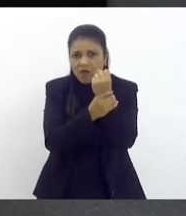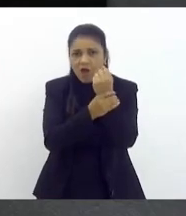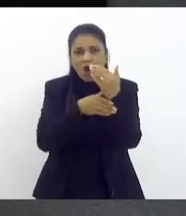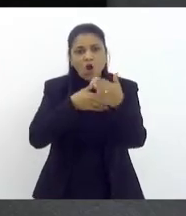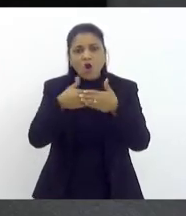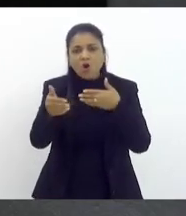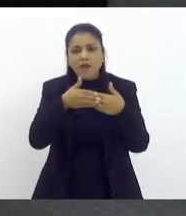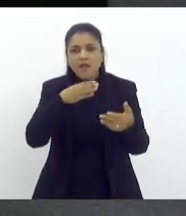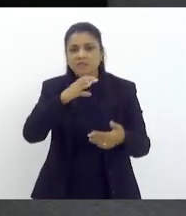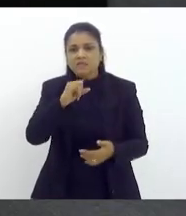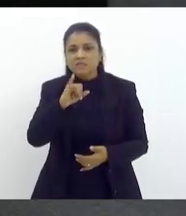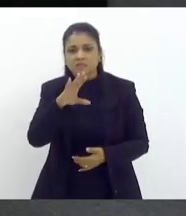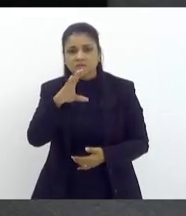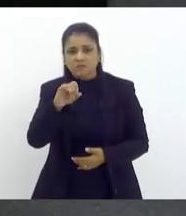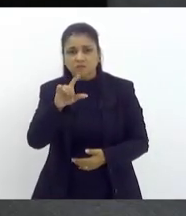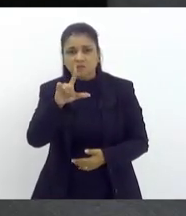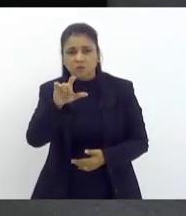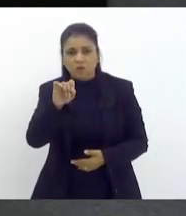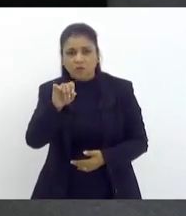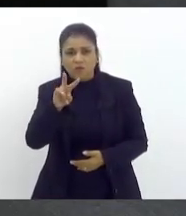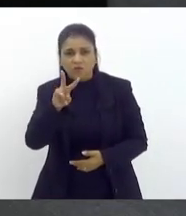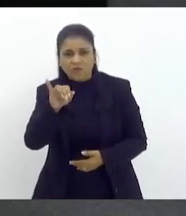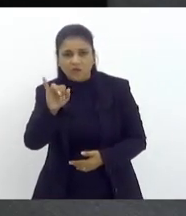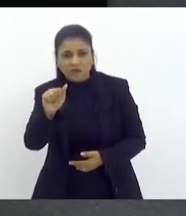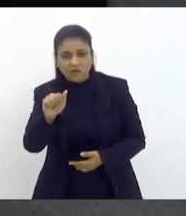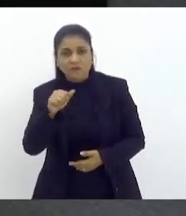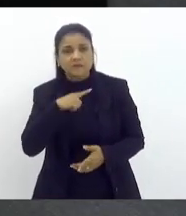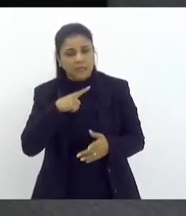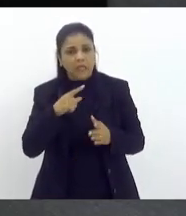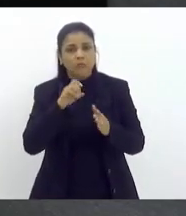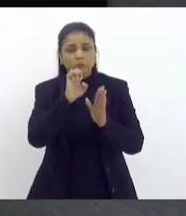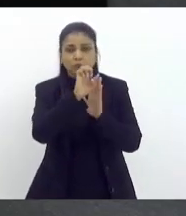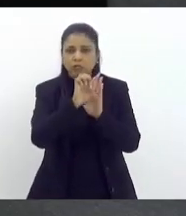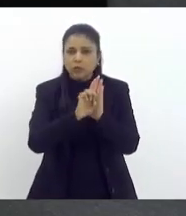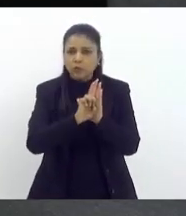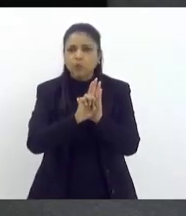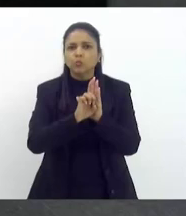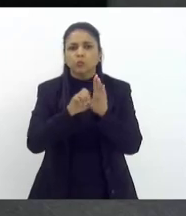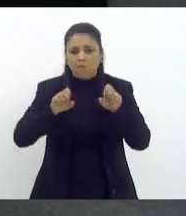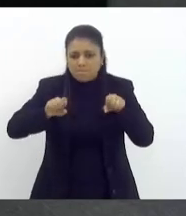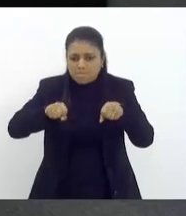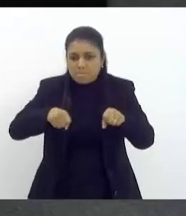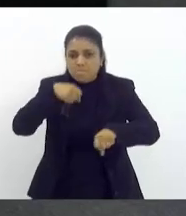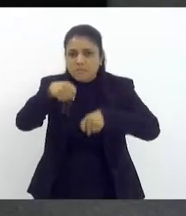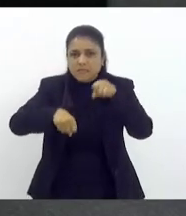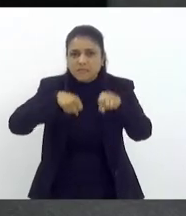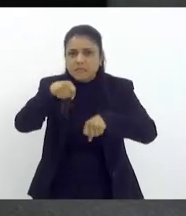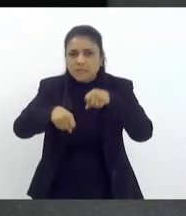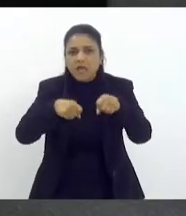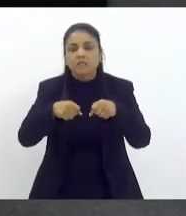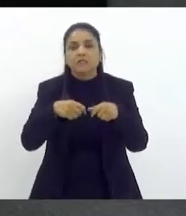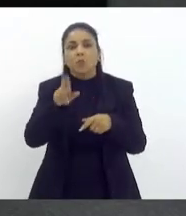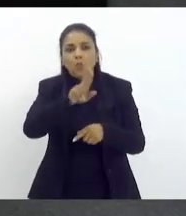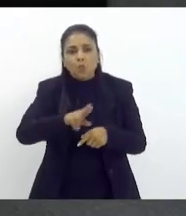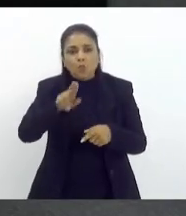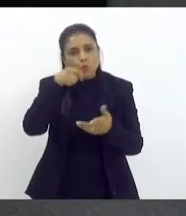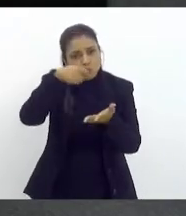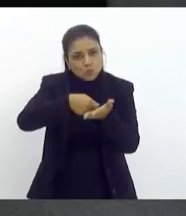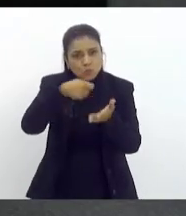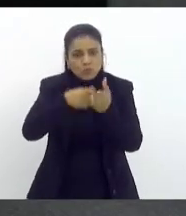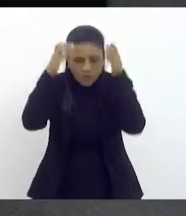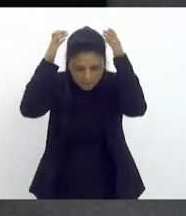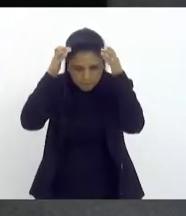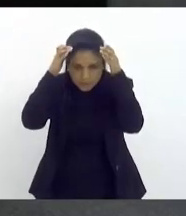ciclovia no estado do Rio de Janeiro hoje você tem lá o estatuto da bicicleta que obriga o uso de capacete que o brisa o